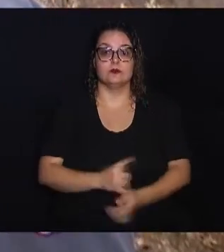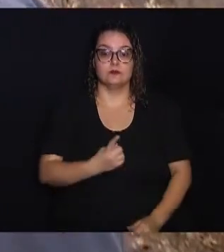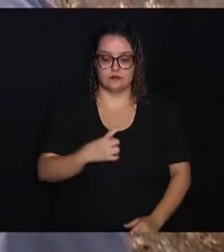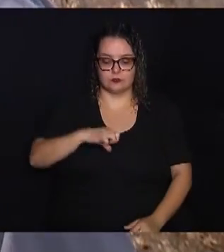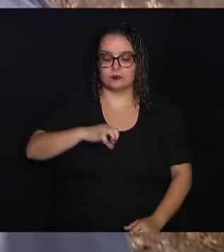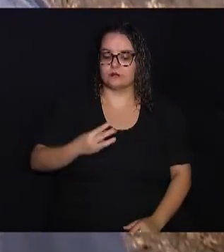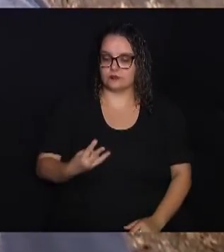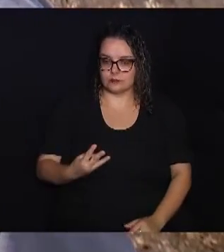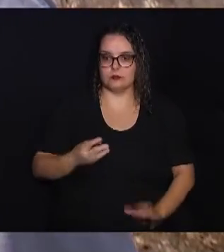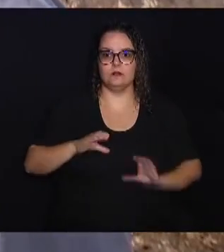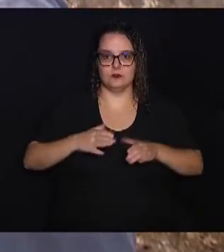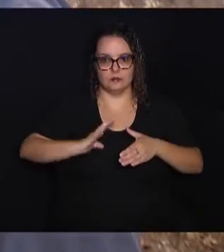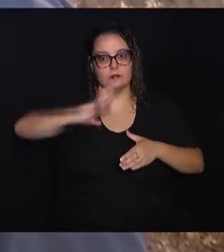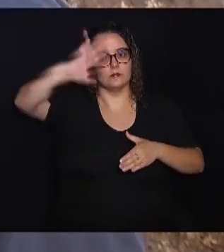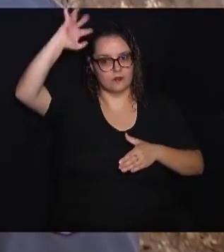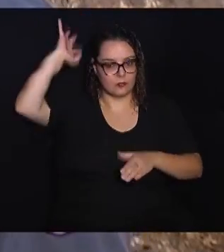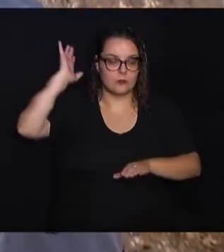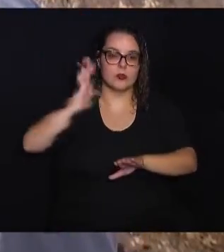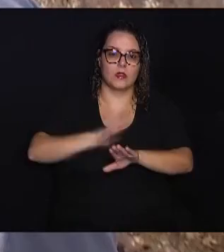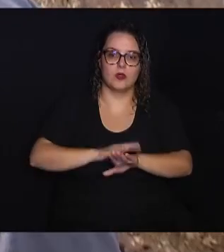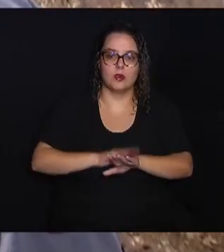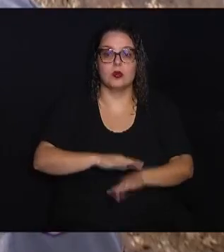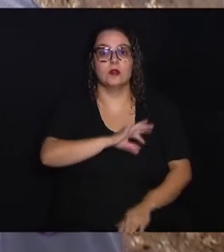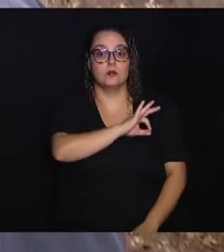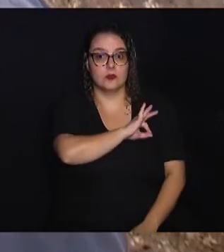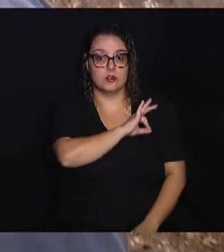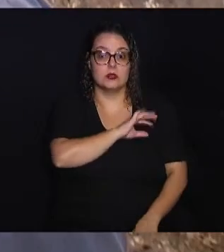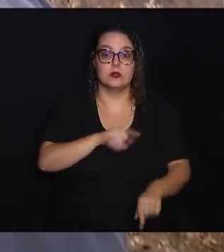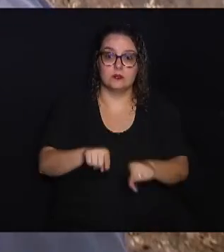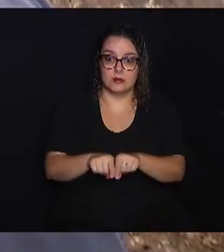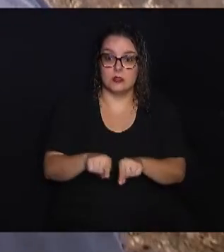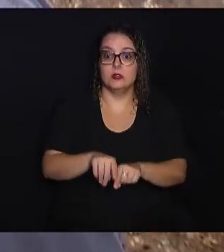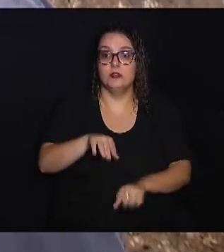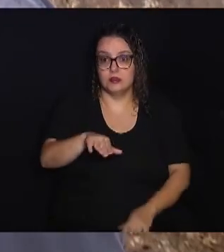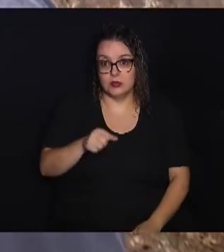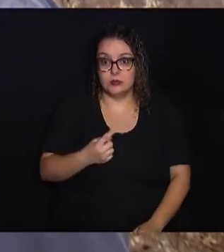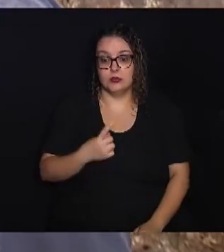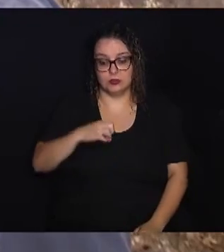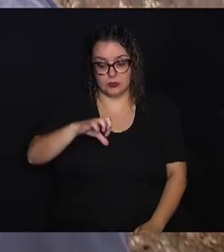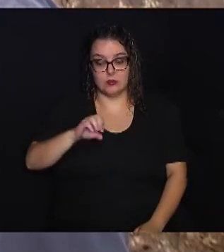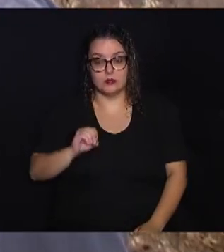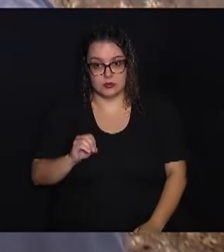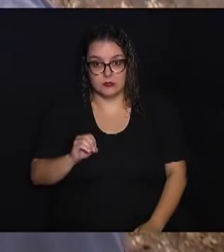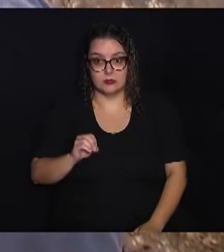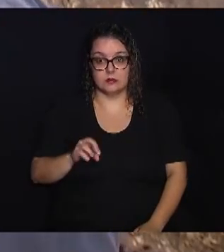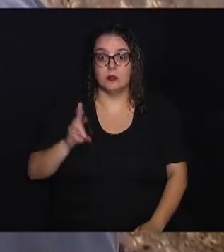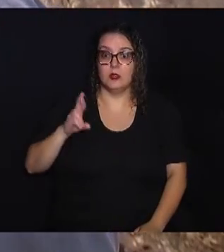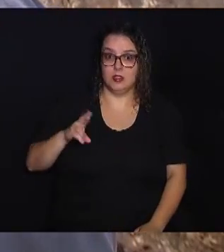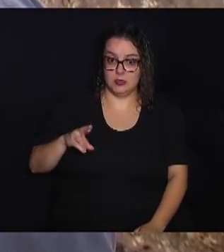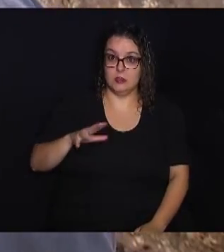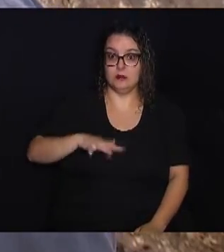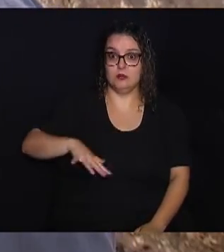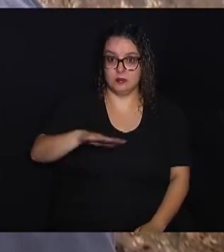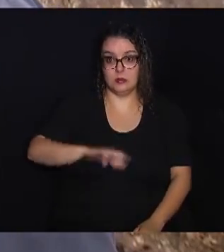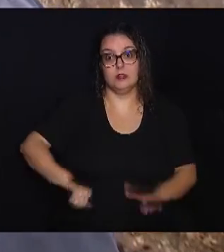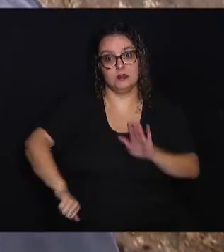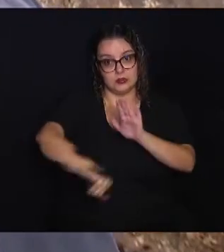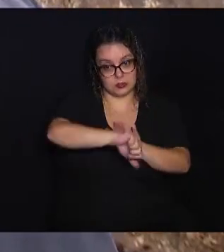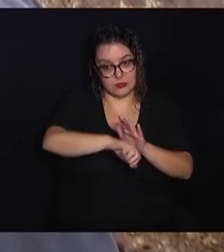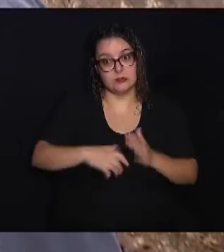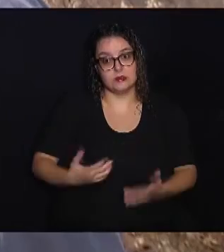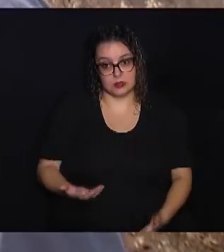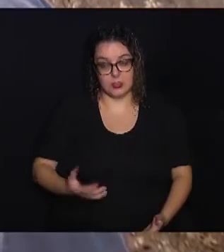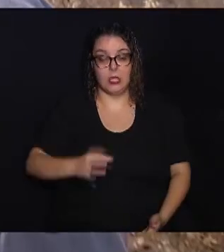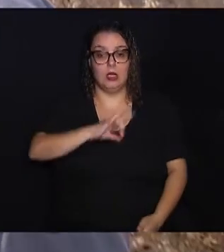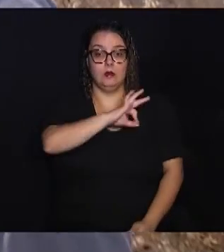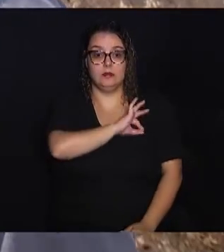Corpo de Bombeiros atua também, né, e o policiamento, né, a gente pode acionar também o 190. Por conta de ser uma ação criminal, né, a Polícia